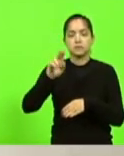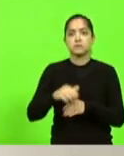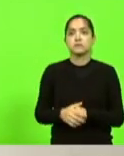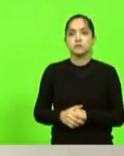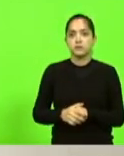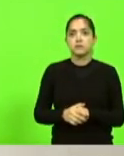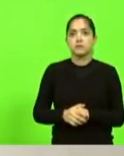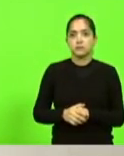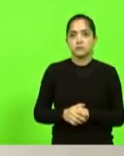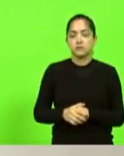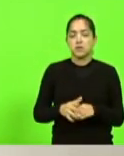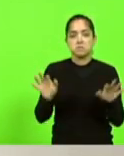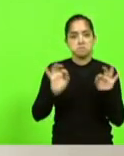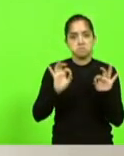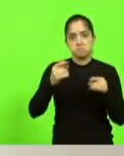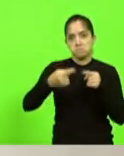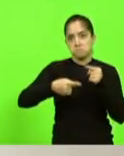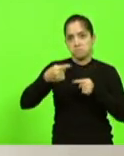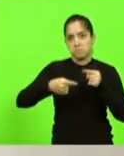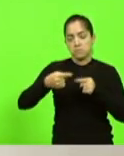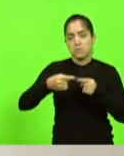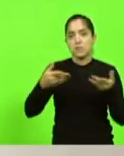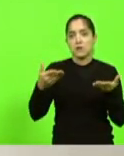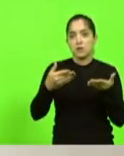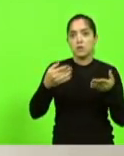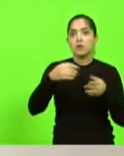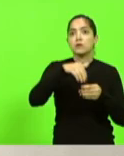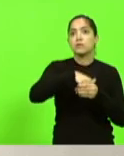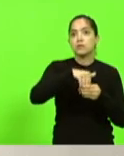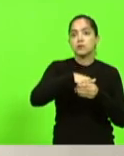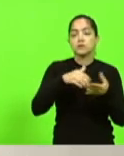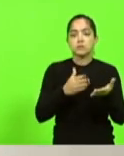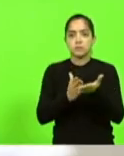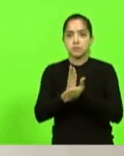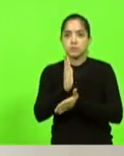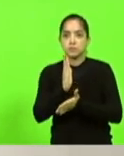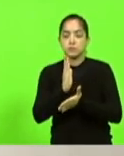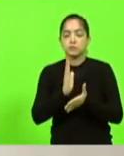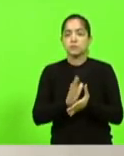Não havendo quem queira discutir, em votação, aprovado.